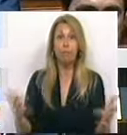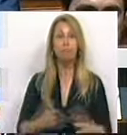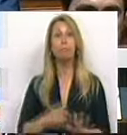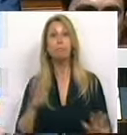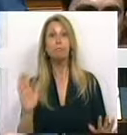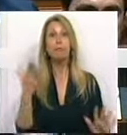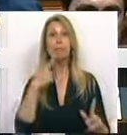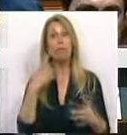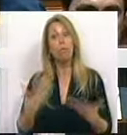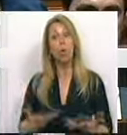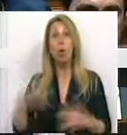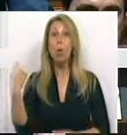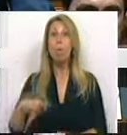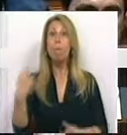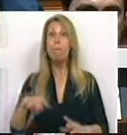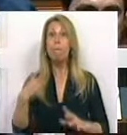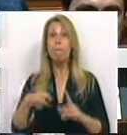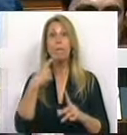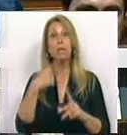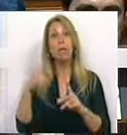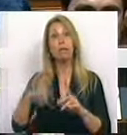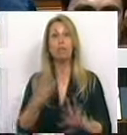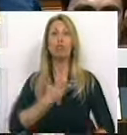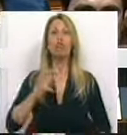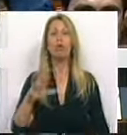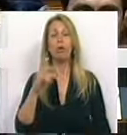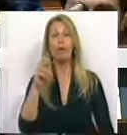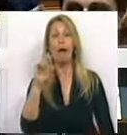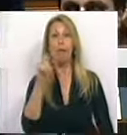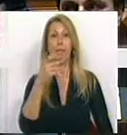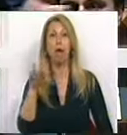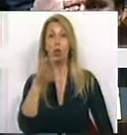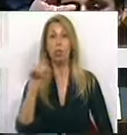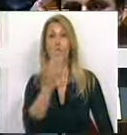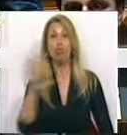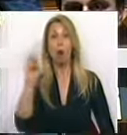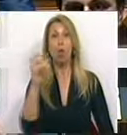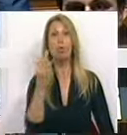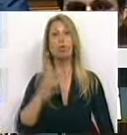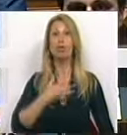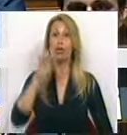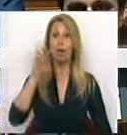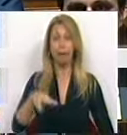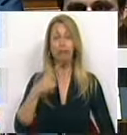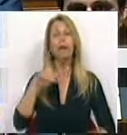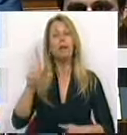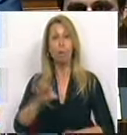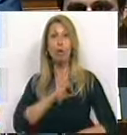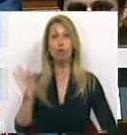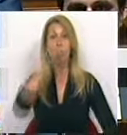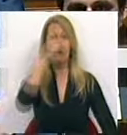o atual Presidente do Governo Regional, Dr. Alberto João Jardim, e para cumprimentar o Sr. Primeiro-Ministro, que é também Presidente do